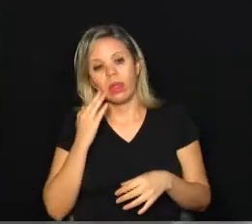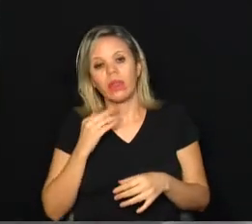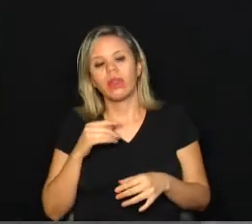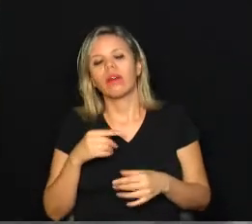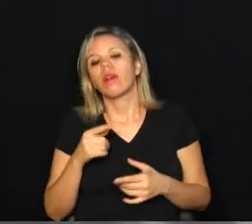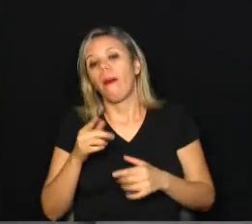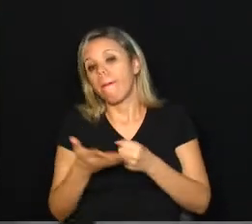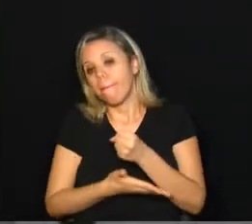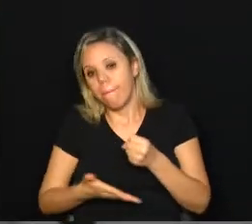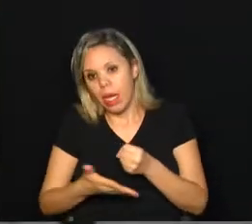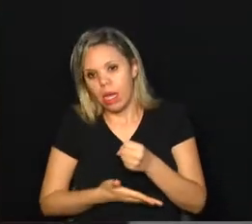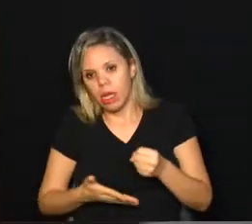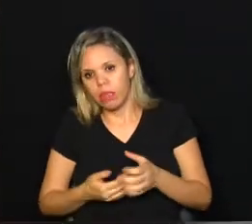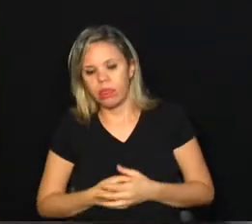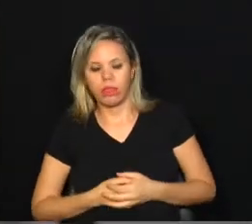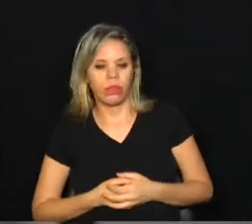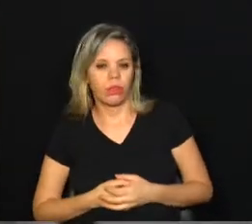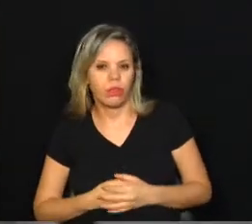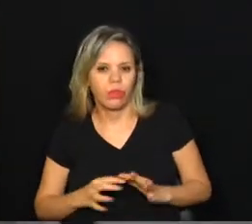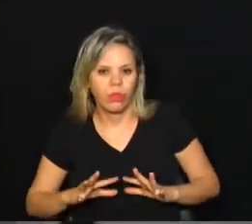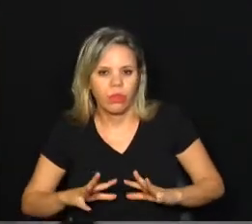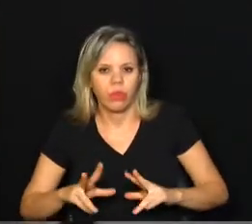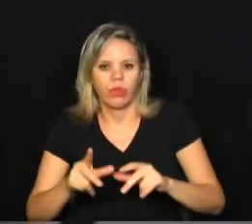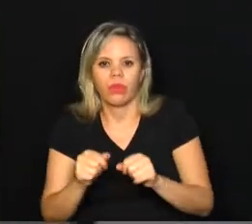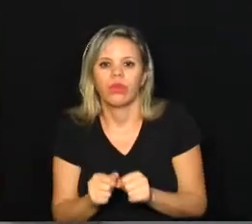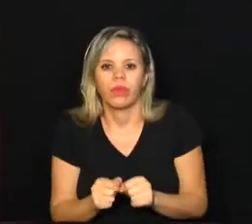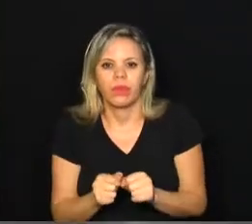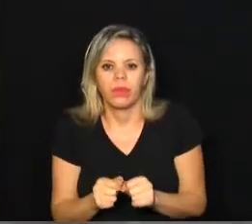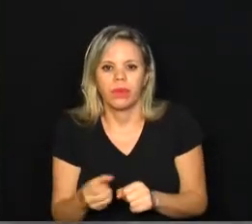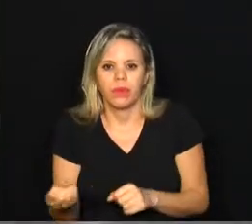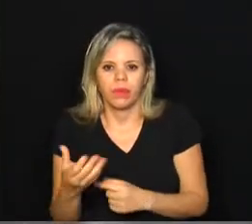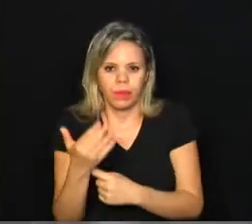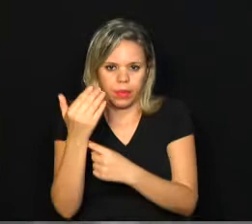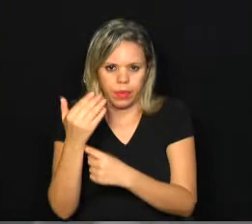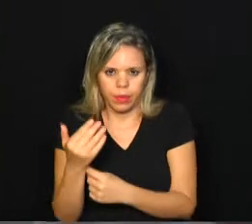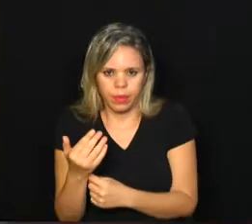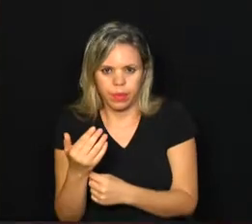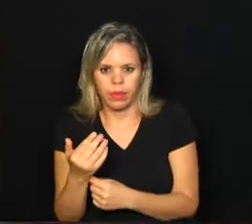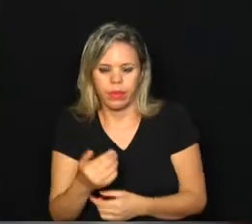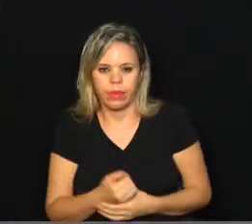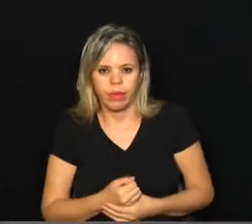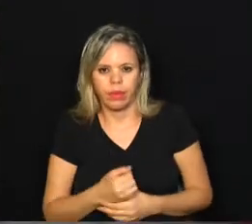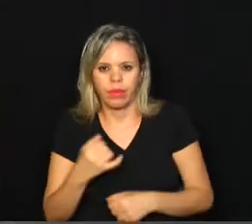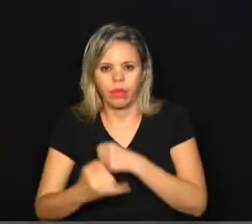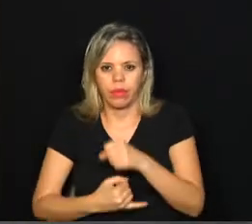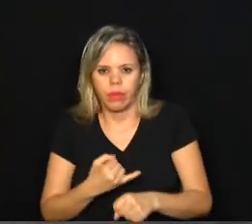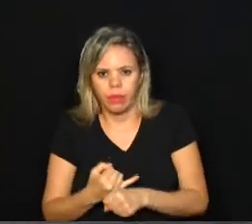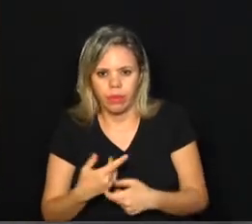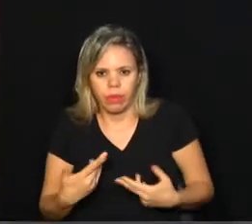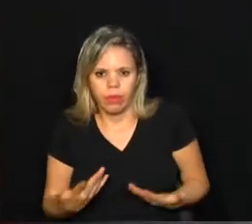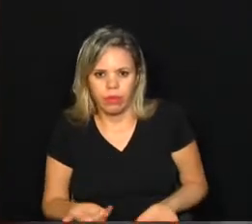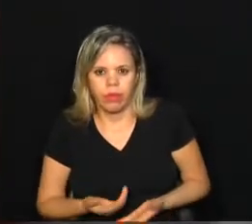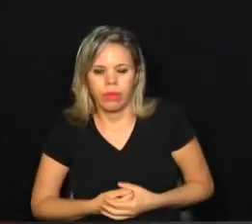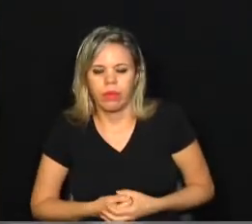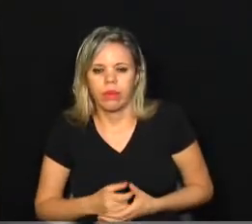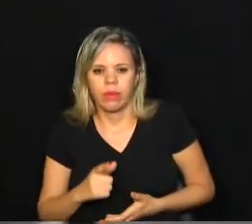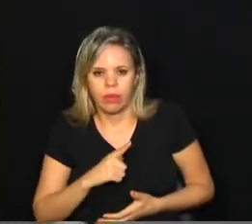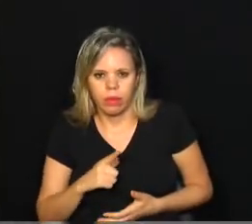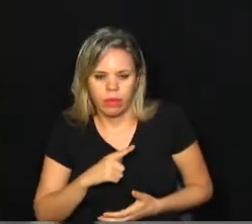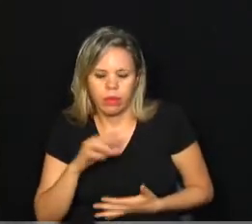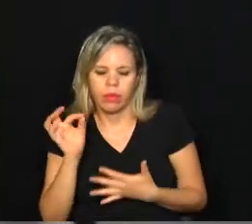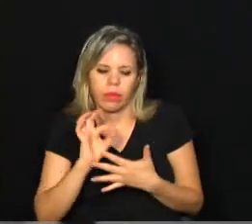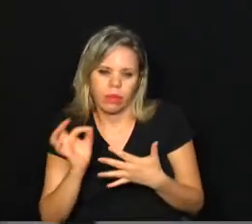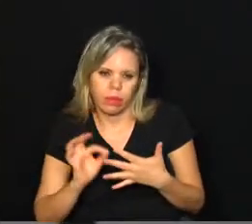elementos básicos para toda nova tecnologia dita internet das coisas, né? Ela tem